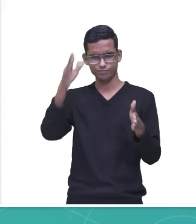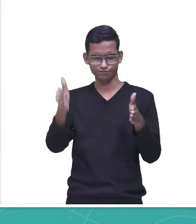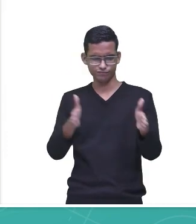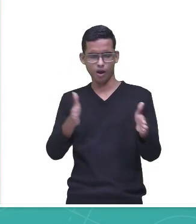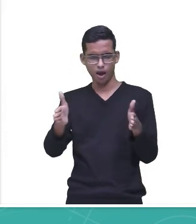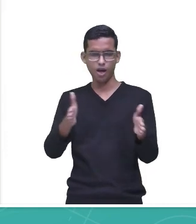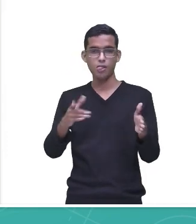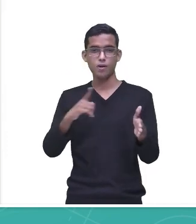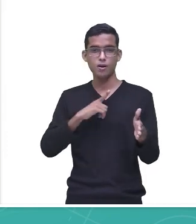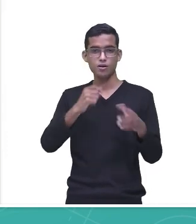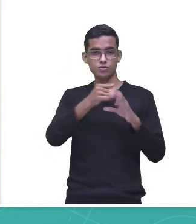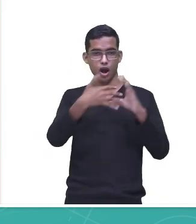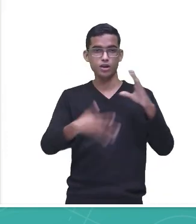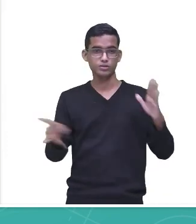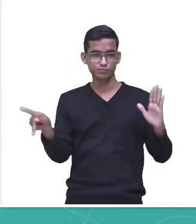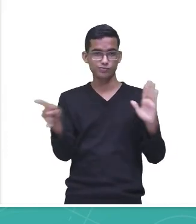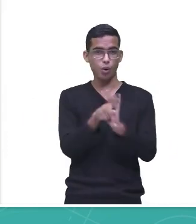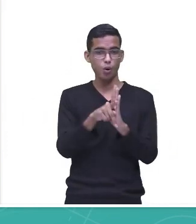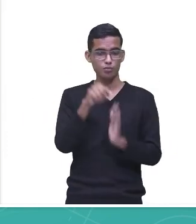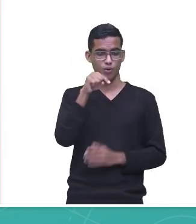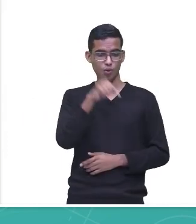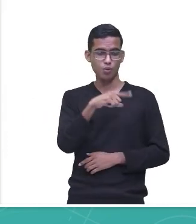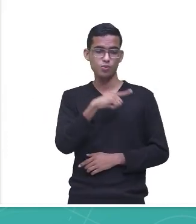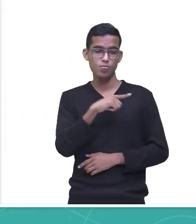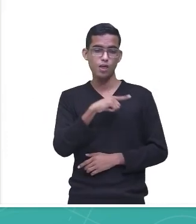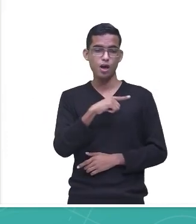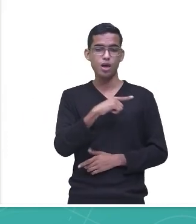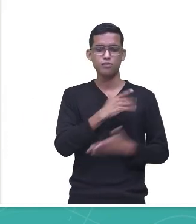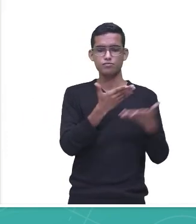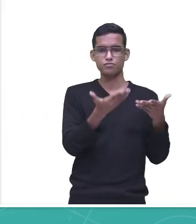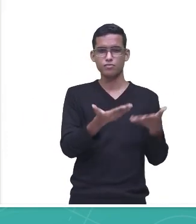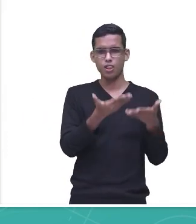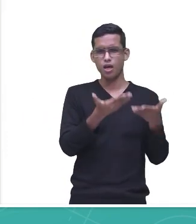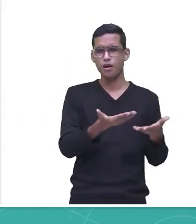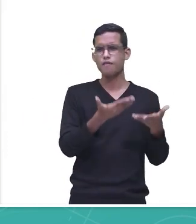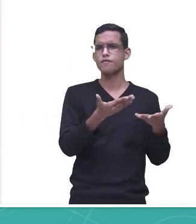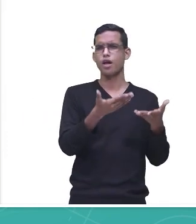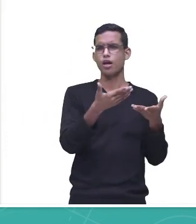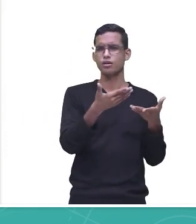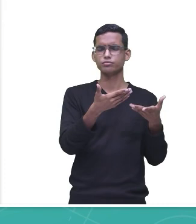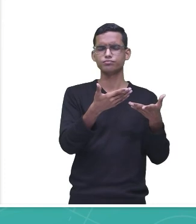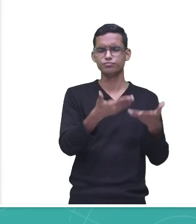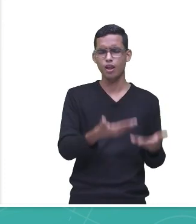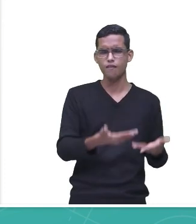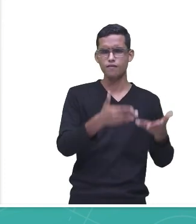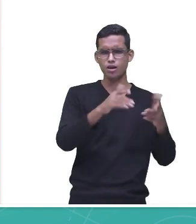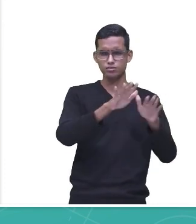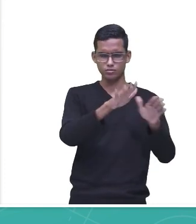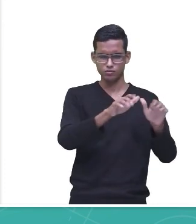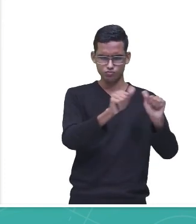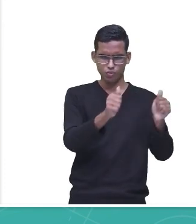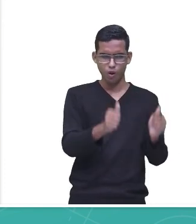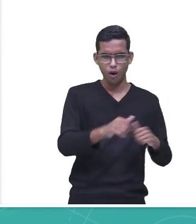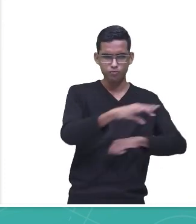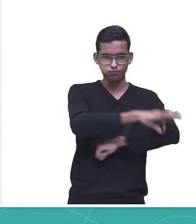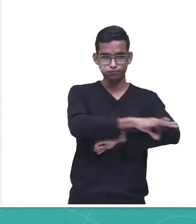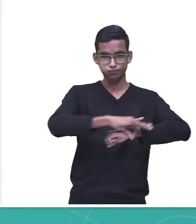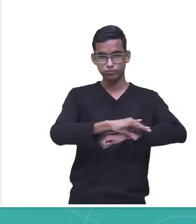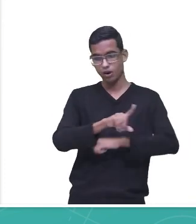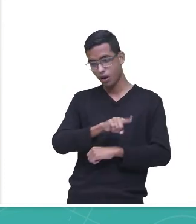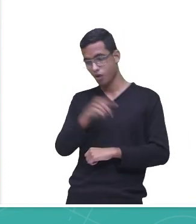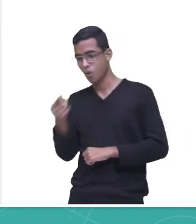a leveza na arquitetura, ou seja, a parede mais fina, né? E o outro a solidez de